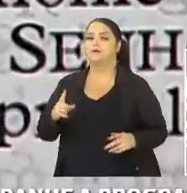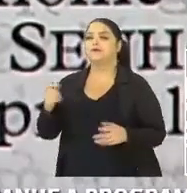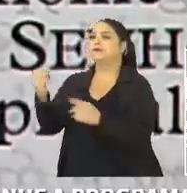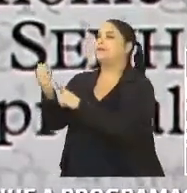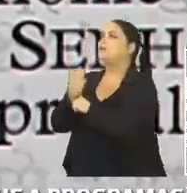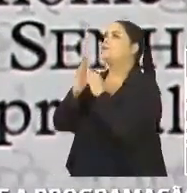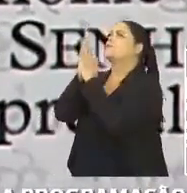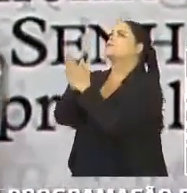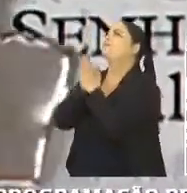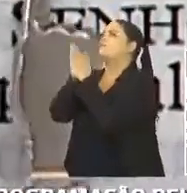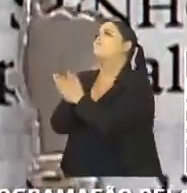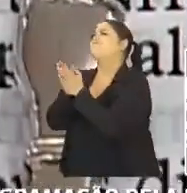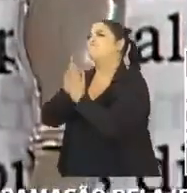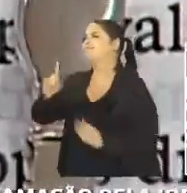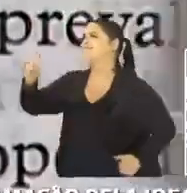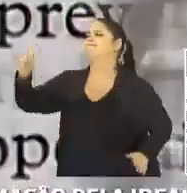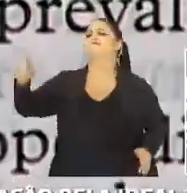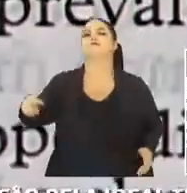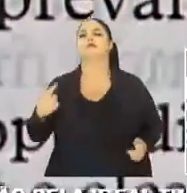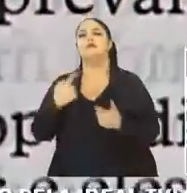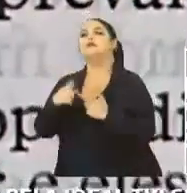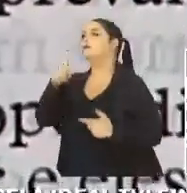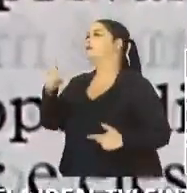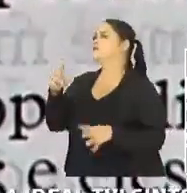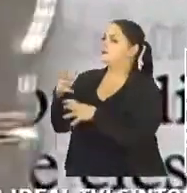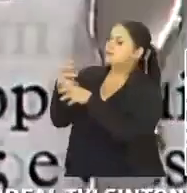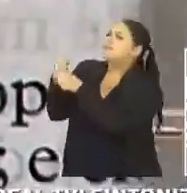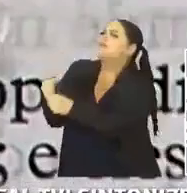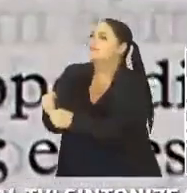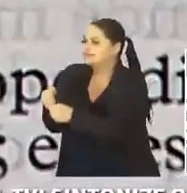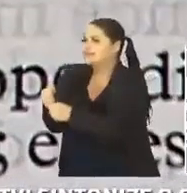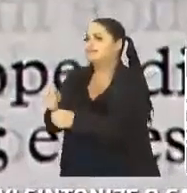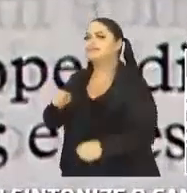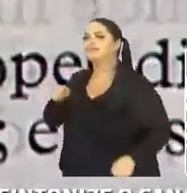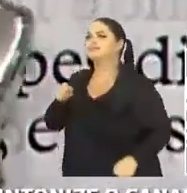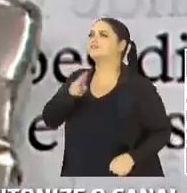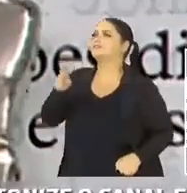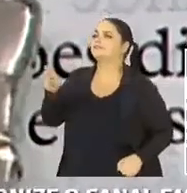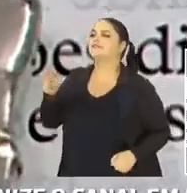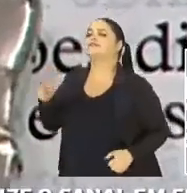Ajuda-nos, pois, Senhor nosso Deus, porque em ti confiamos e no teu nome viemos